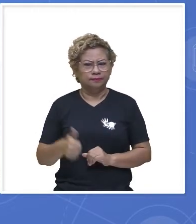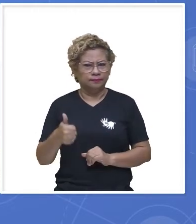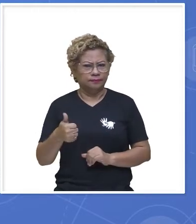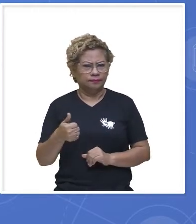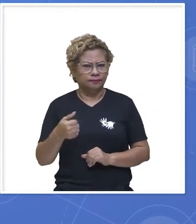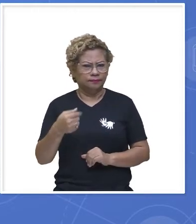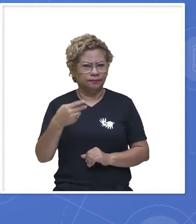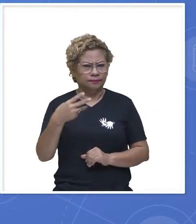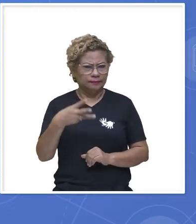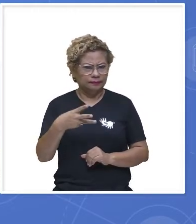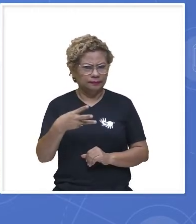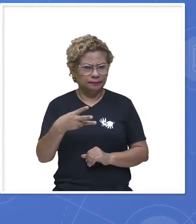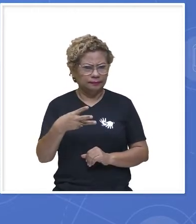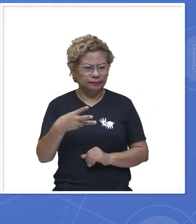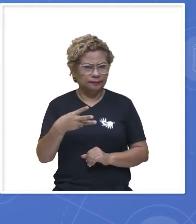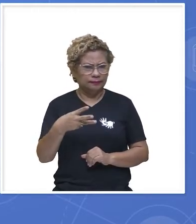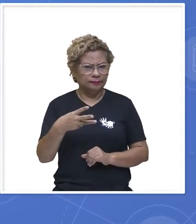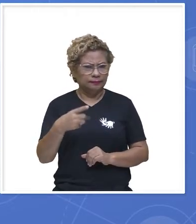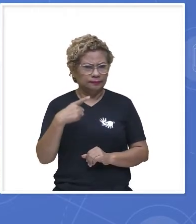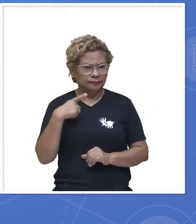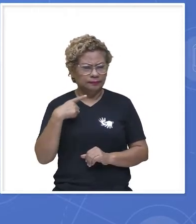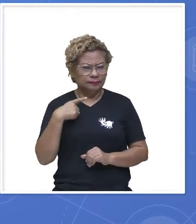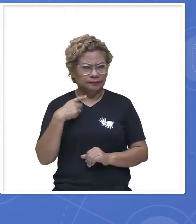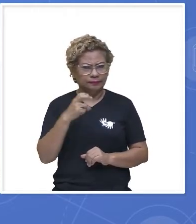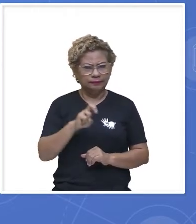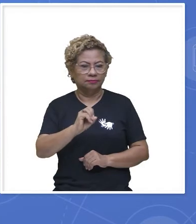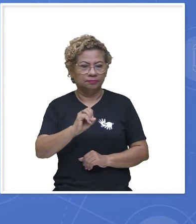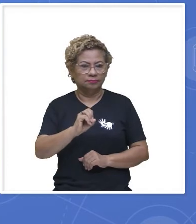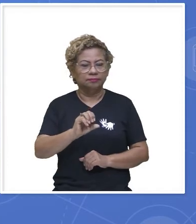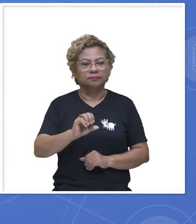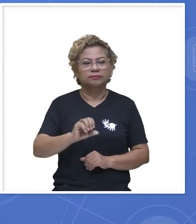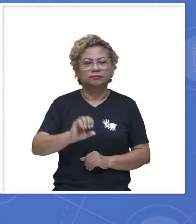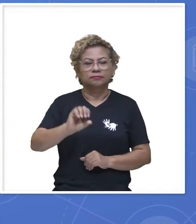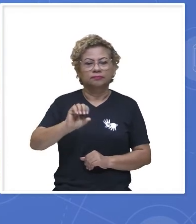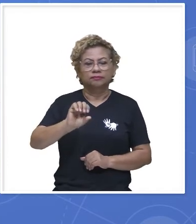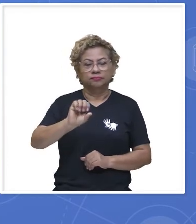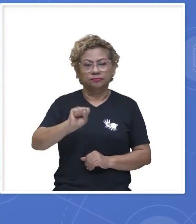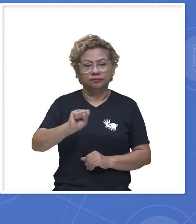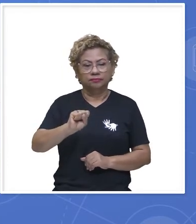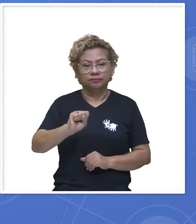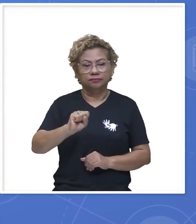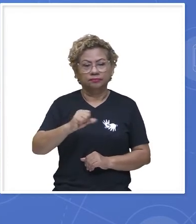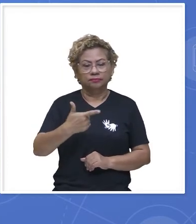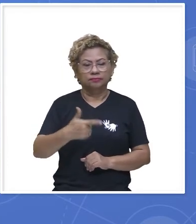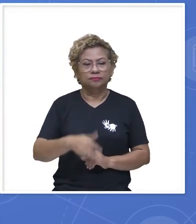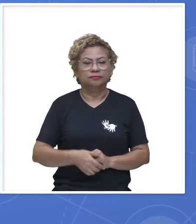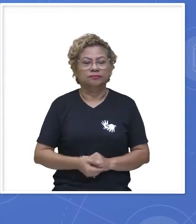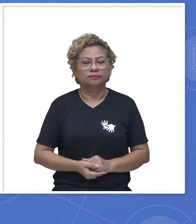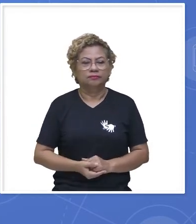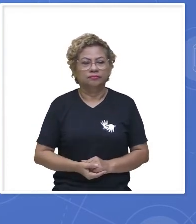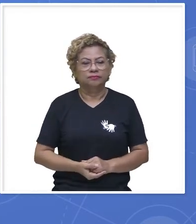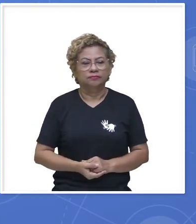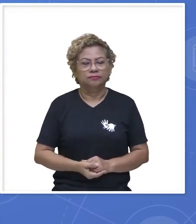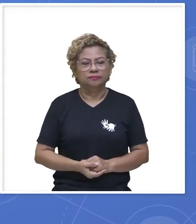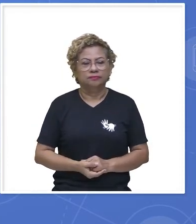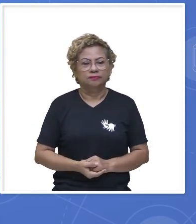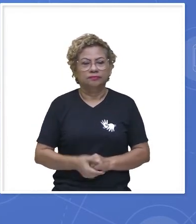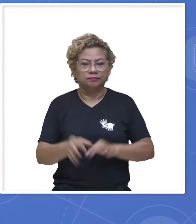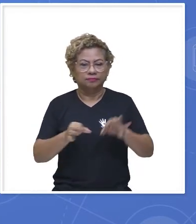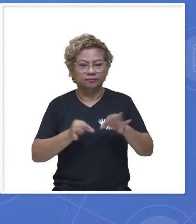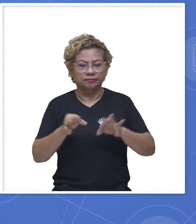por 3, tá? Se você tem 4 valores, soma os 4, divide por 4 e assim por diante, tá bom?